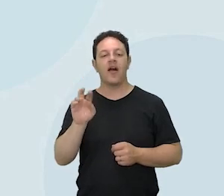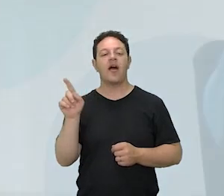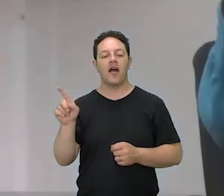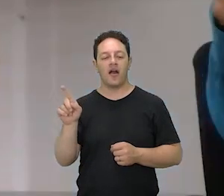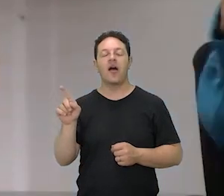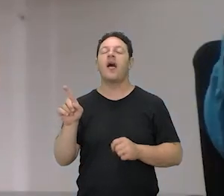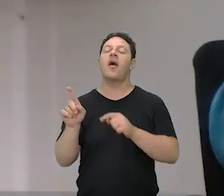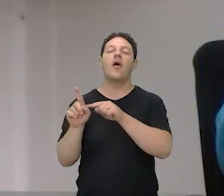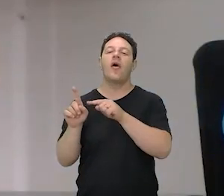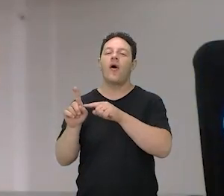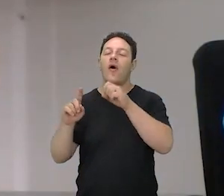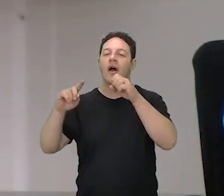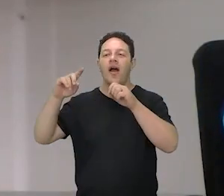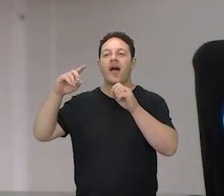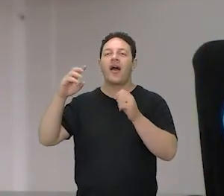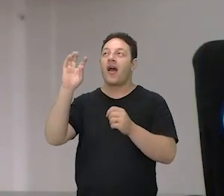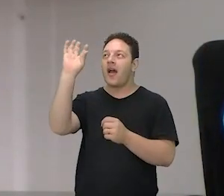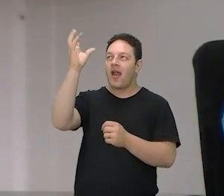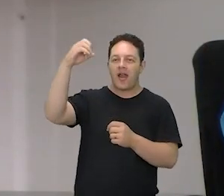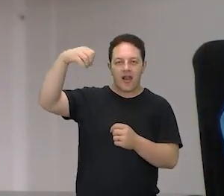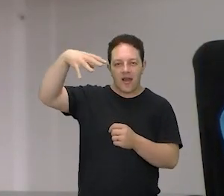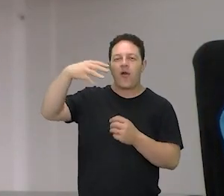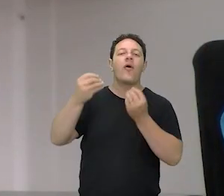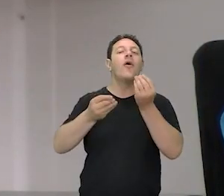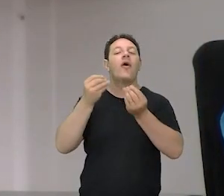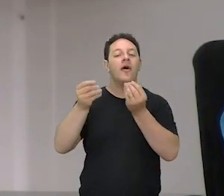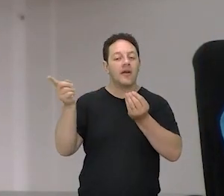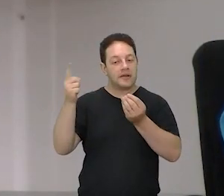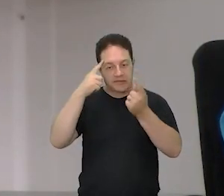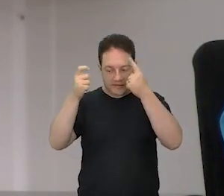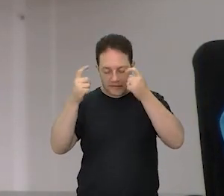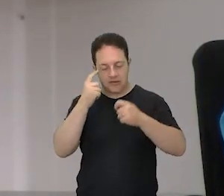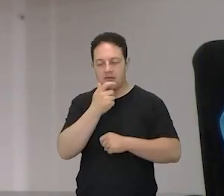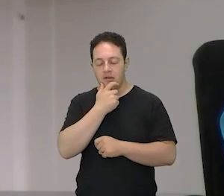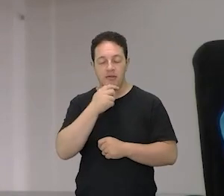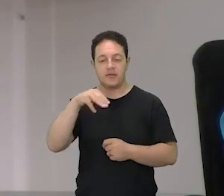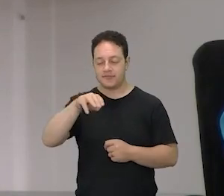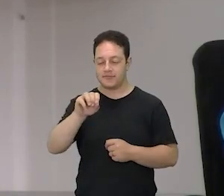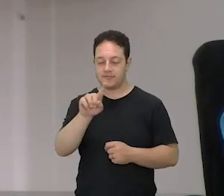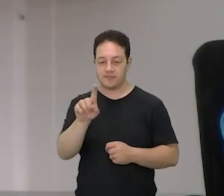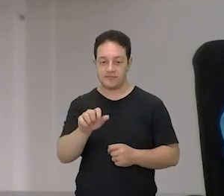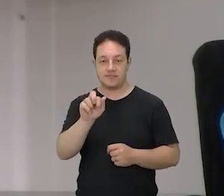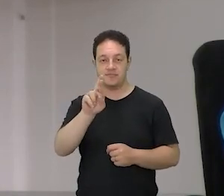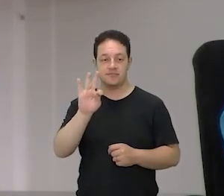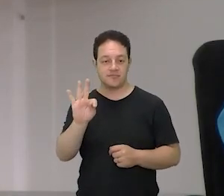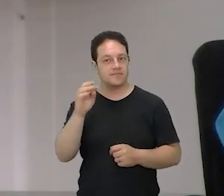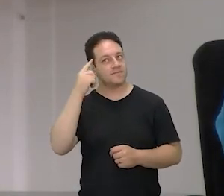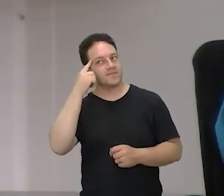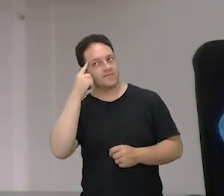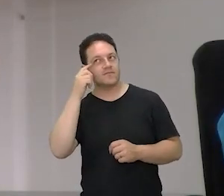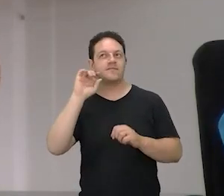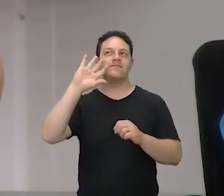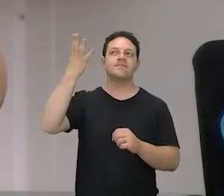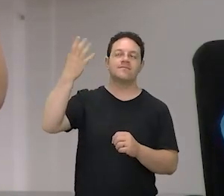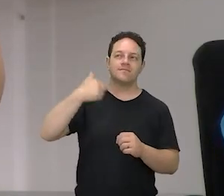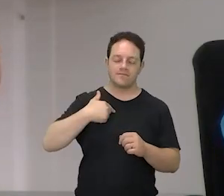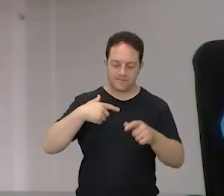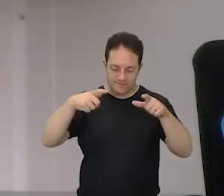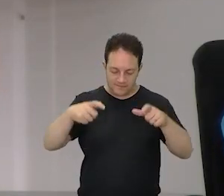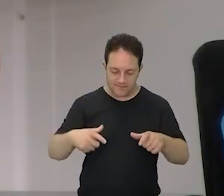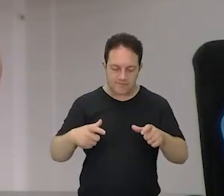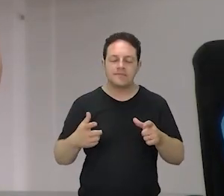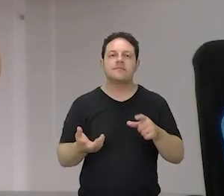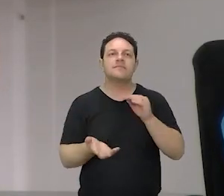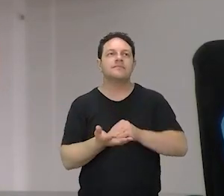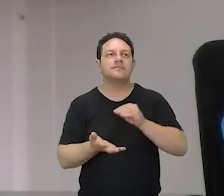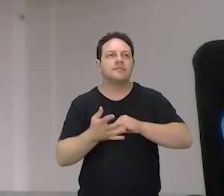pardal, né, de Brasília, e ele pensava na oficina dele, falava, mas se faltar energia, como é que eu ilumino, né?